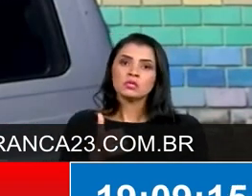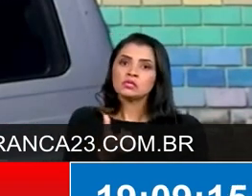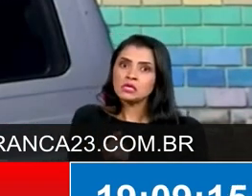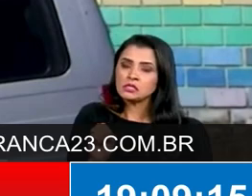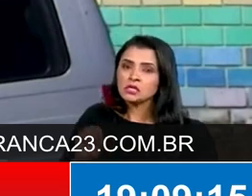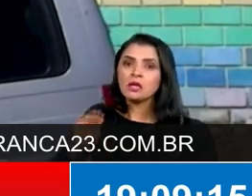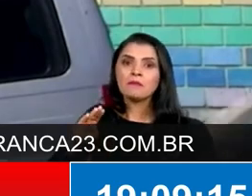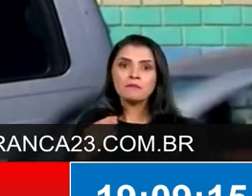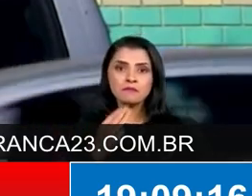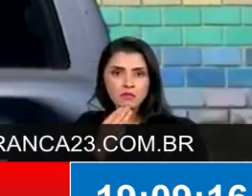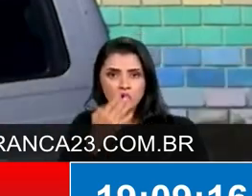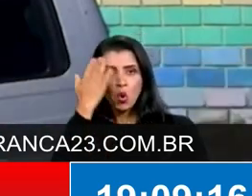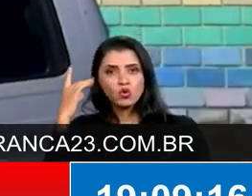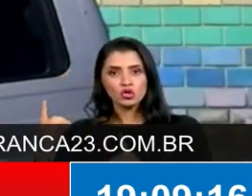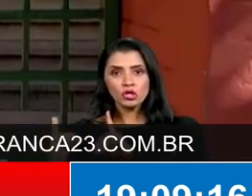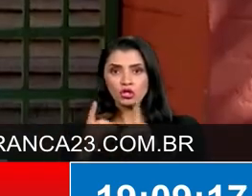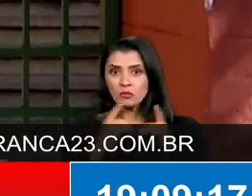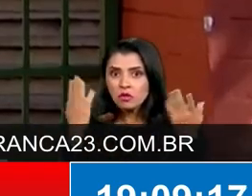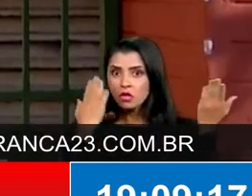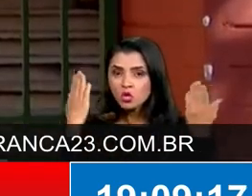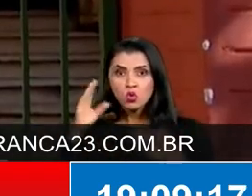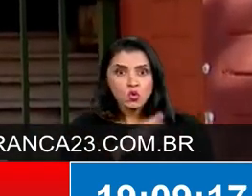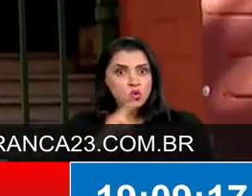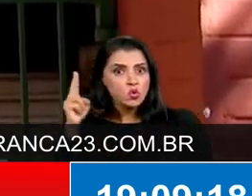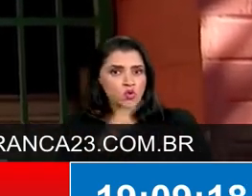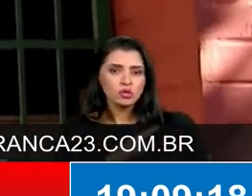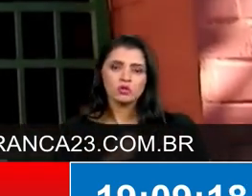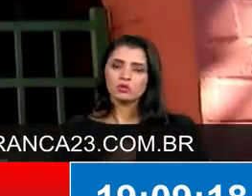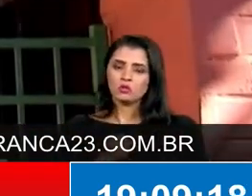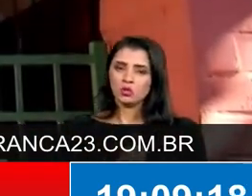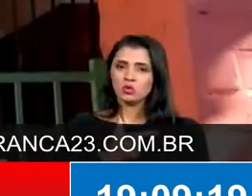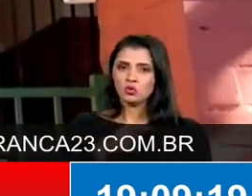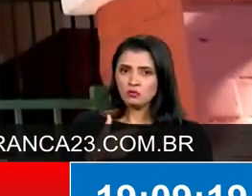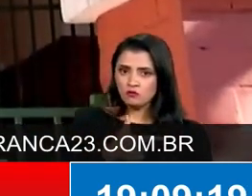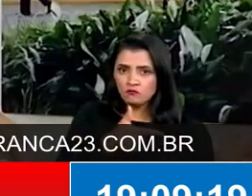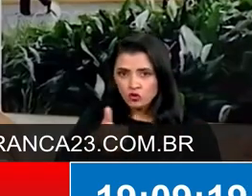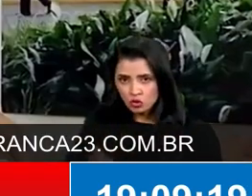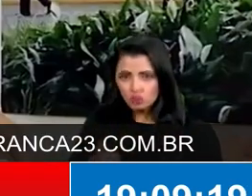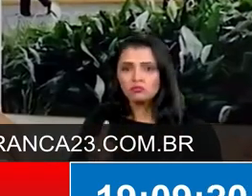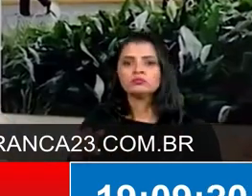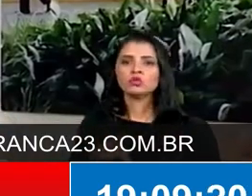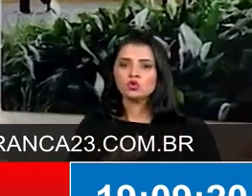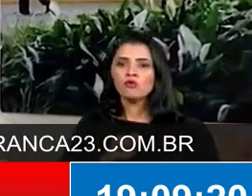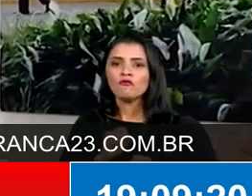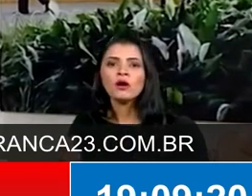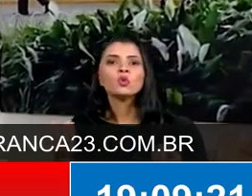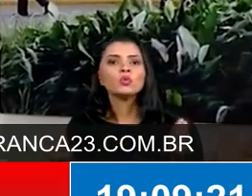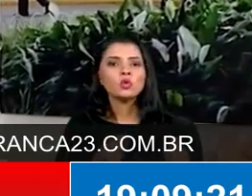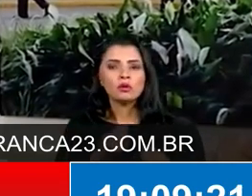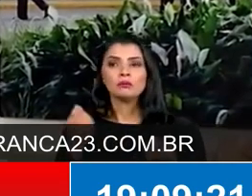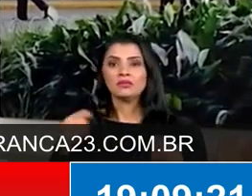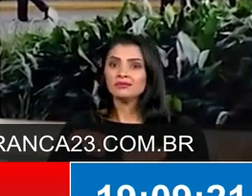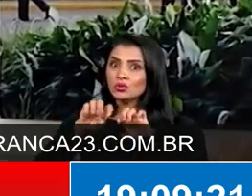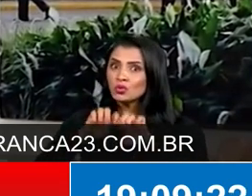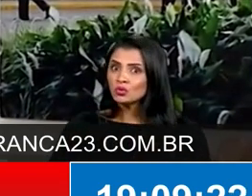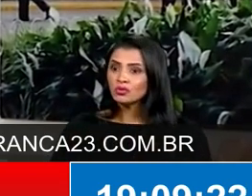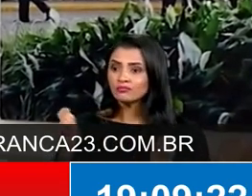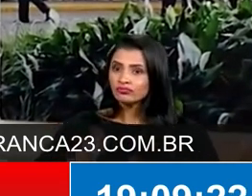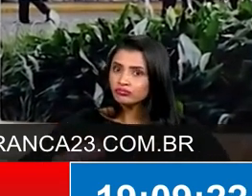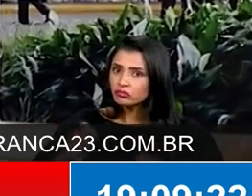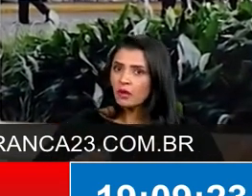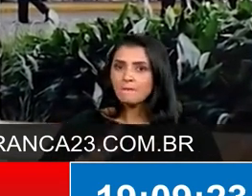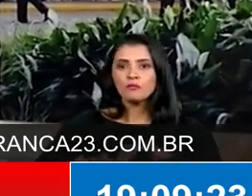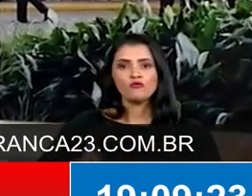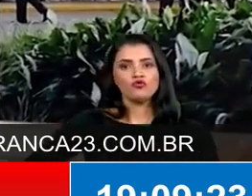milhões de atendimentos psiquiátricos de urgência somente em 2021. O professor defende mais estrutura e capacitação de